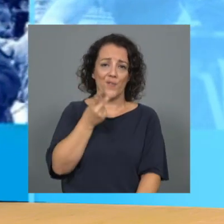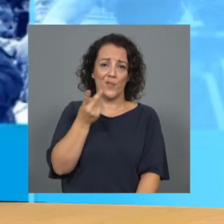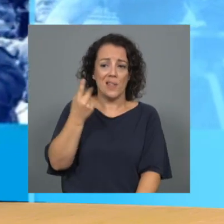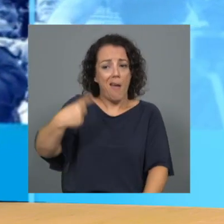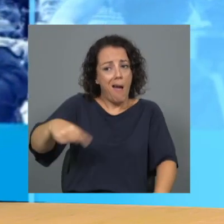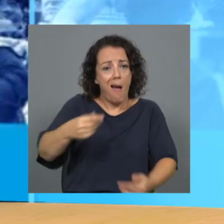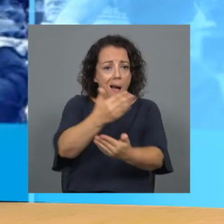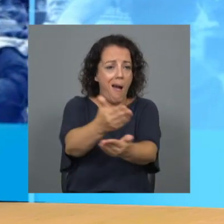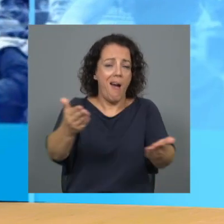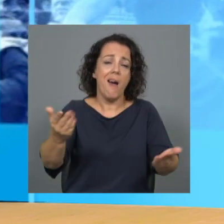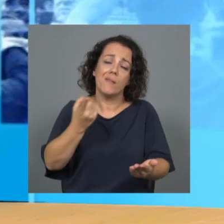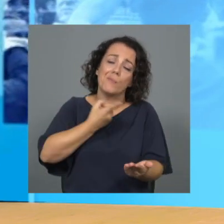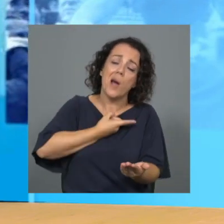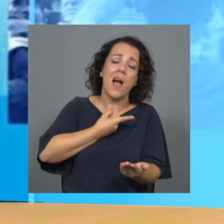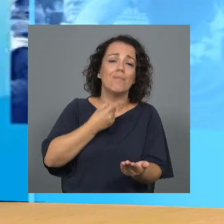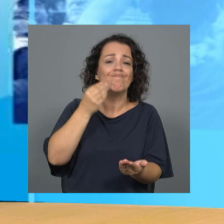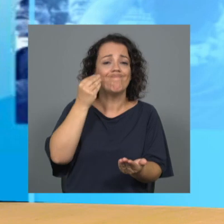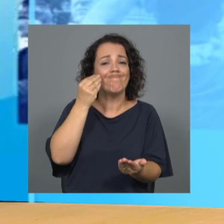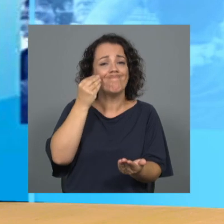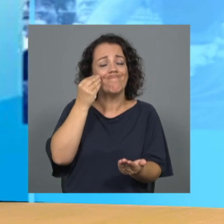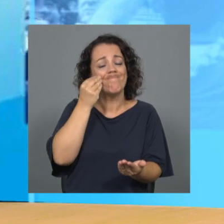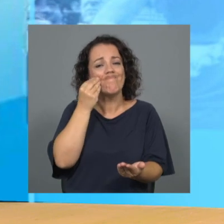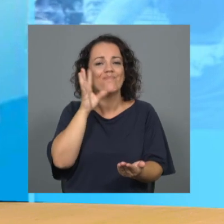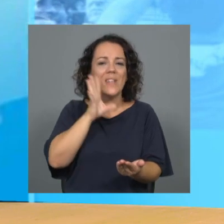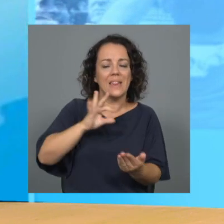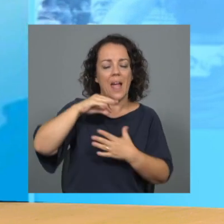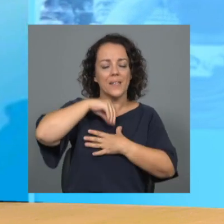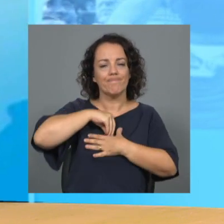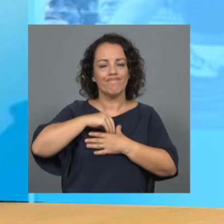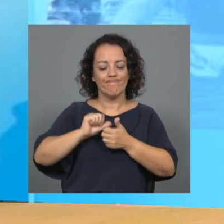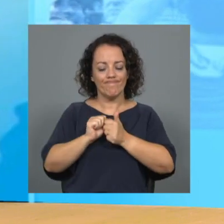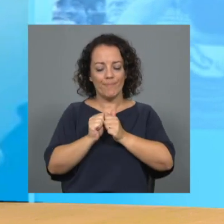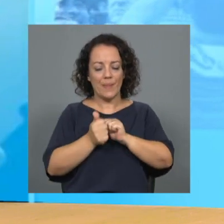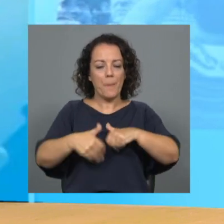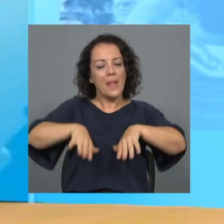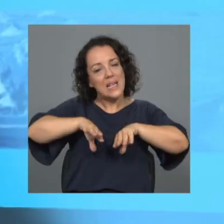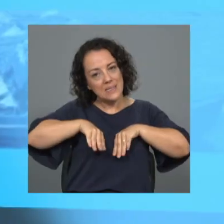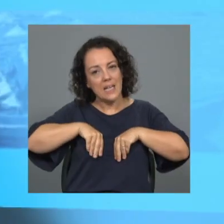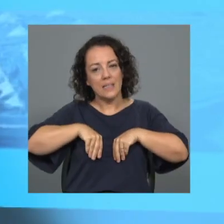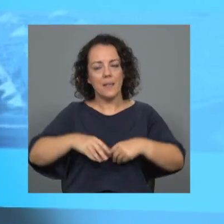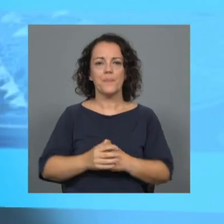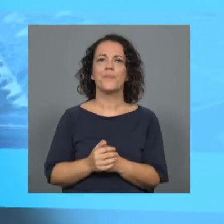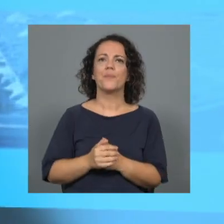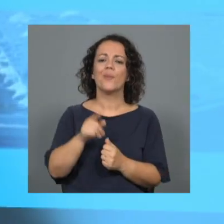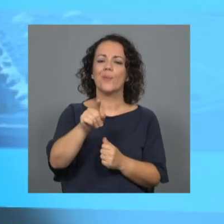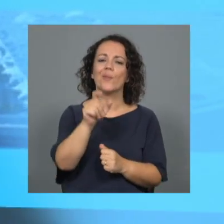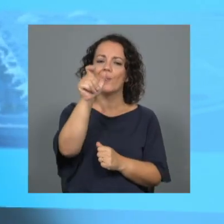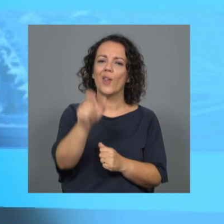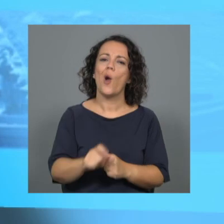e aceitá-la, tentar adaptar-nos à situação que estamos a viver. O pároco é o Padre Nuno Pacheco.